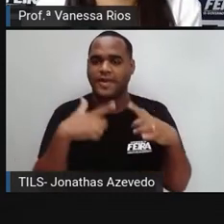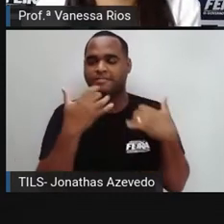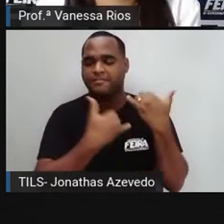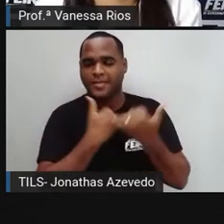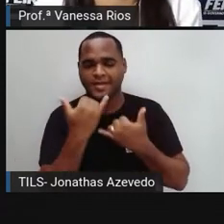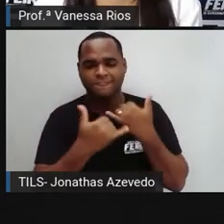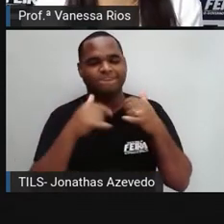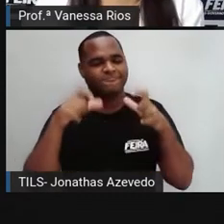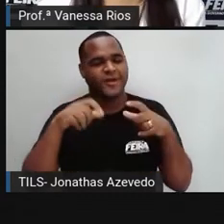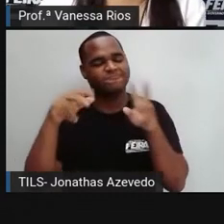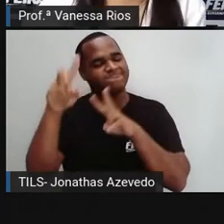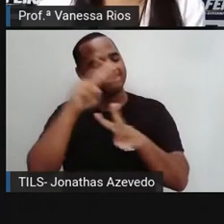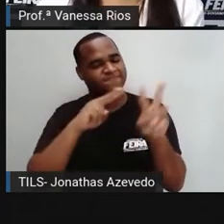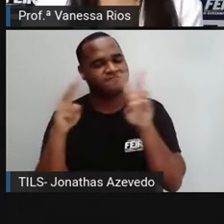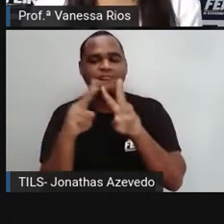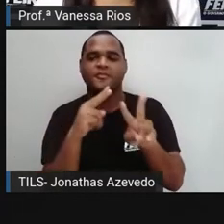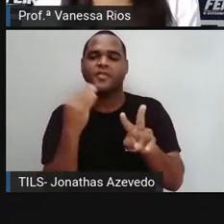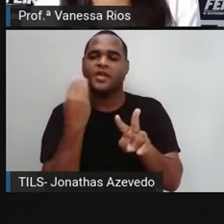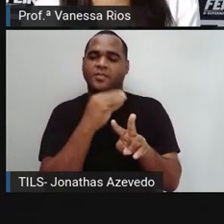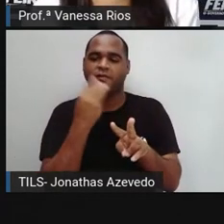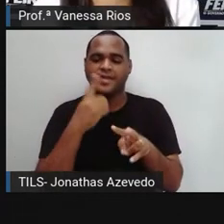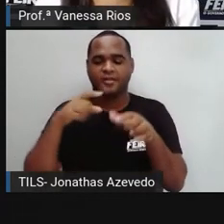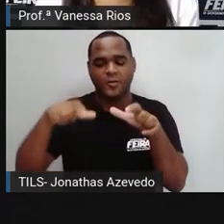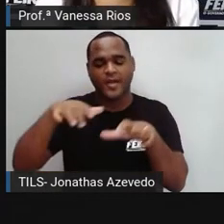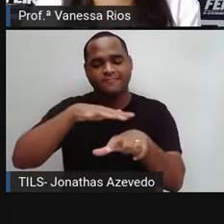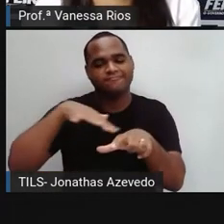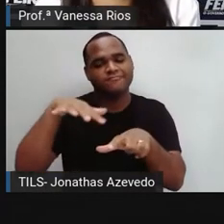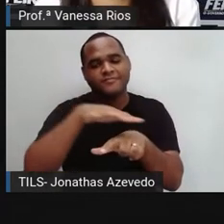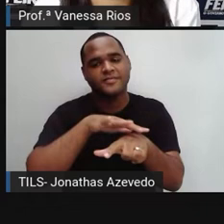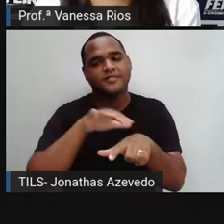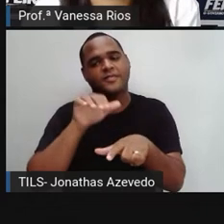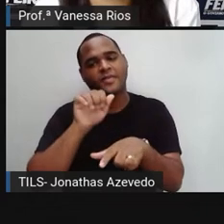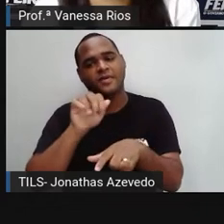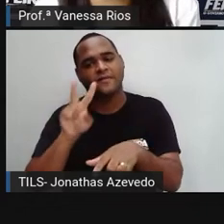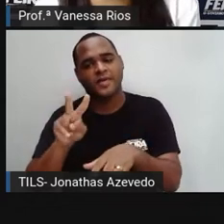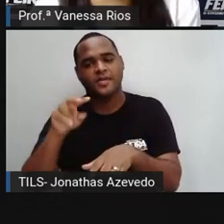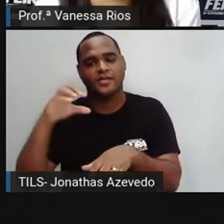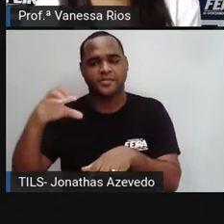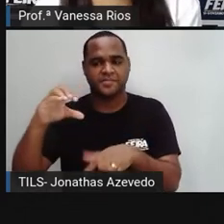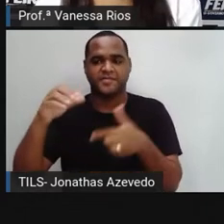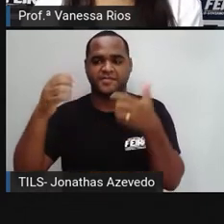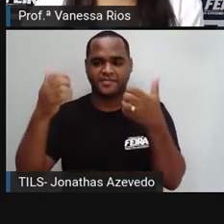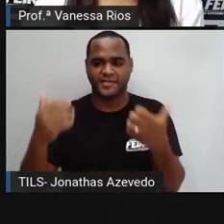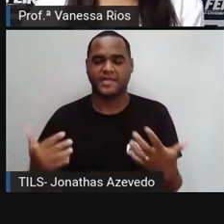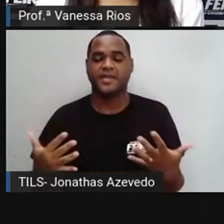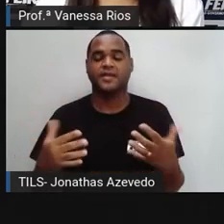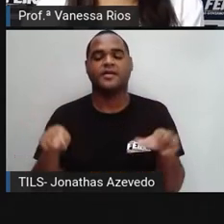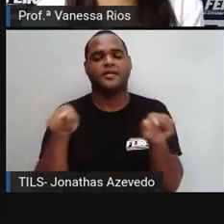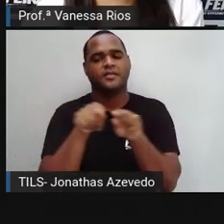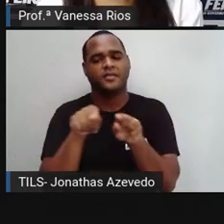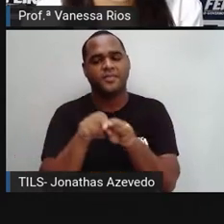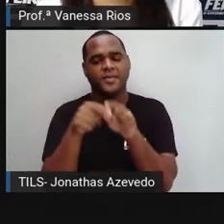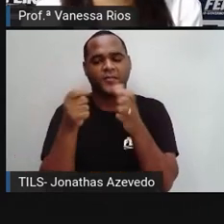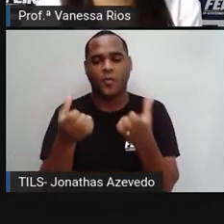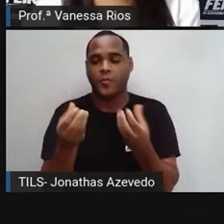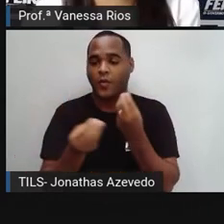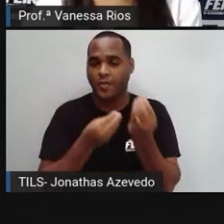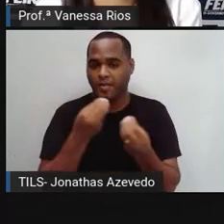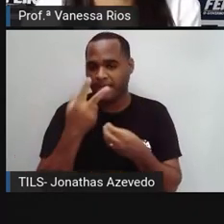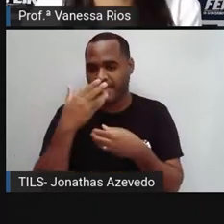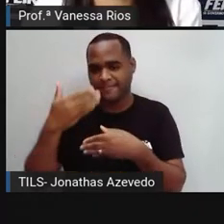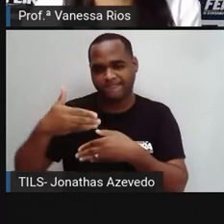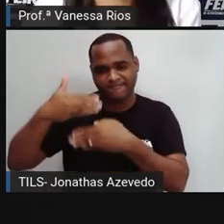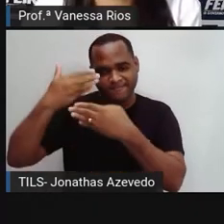ao ar livre, aproveitando o espaço aí da Avenida Nós de Cerqueira. Então, esse espaço ele fica fechado, né,